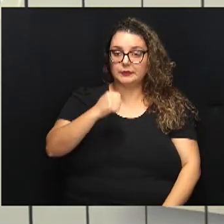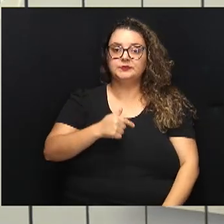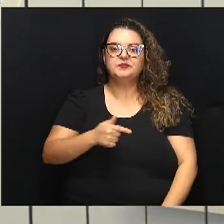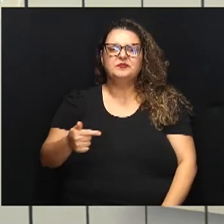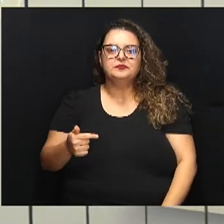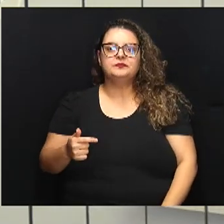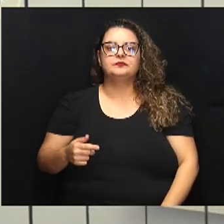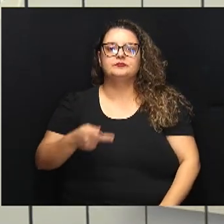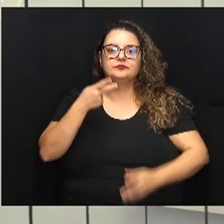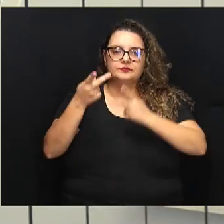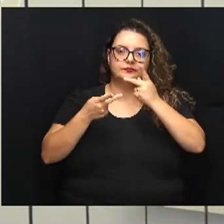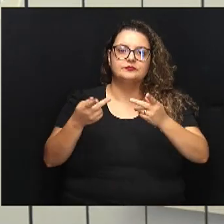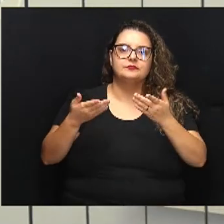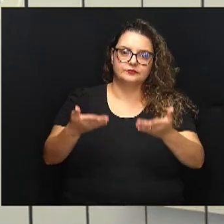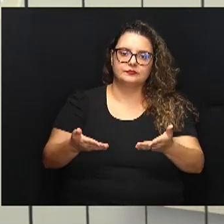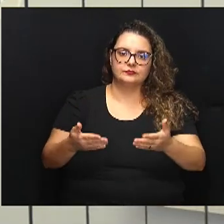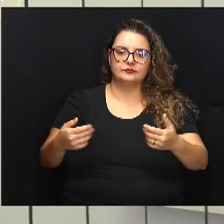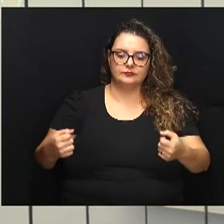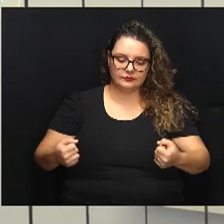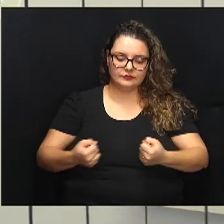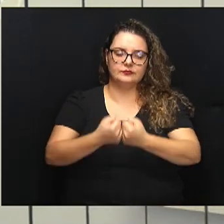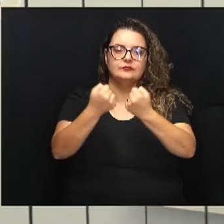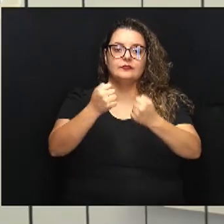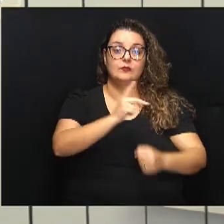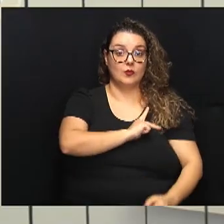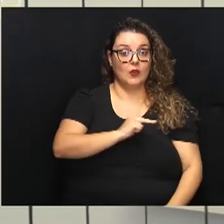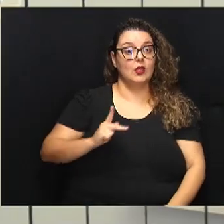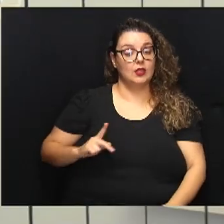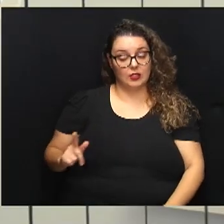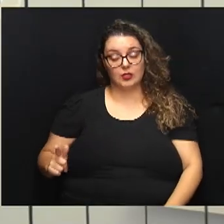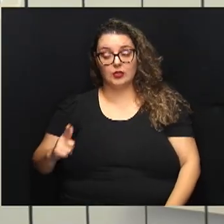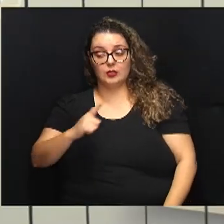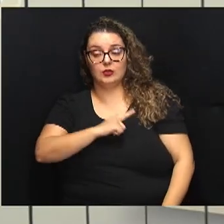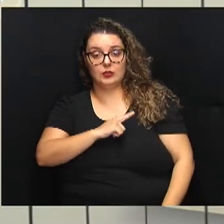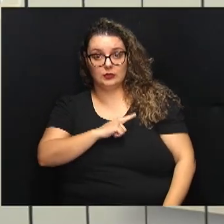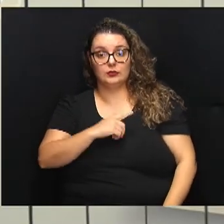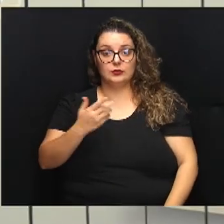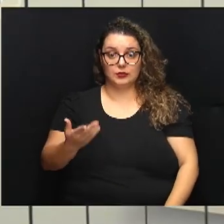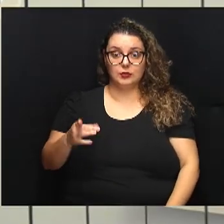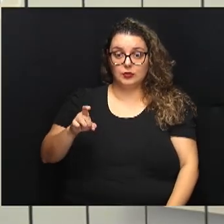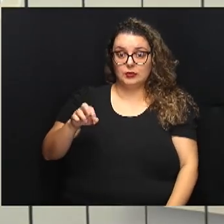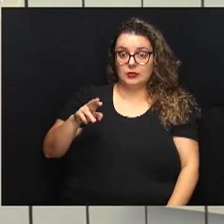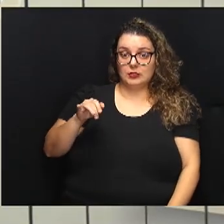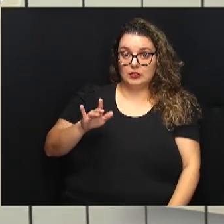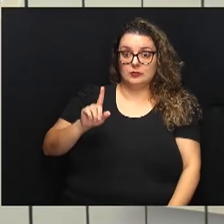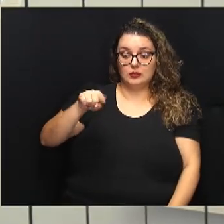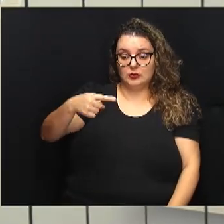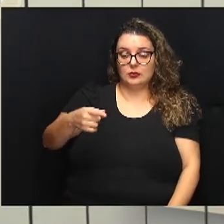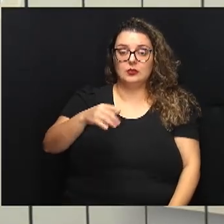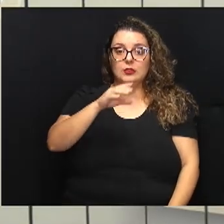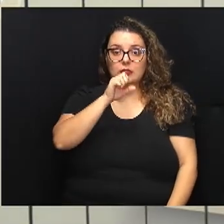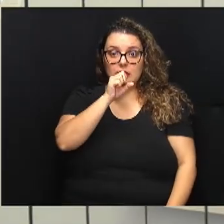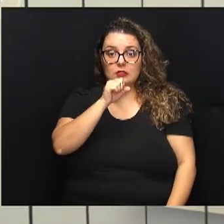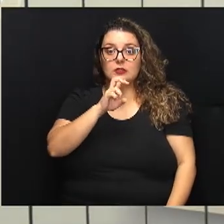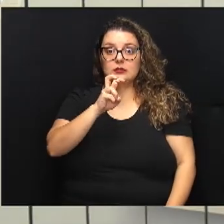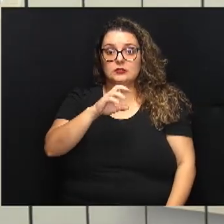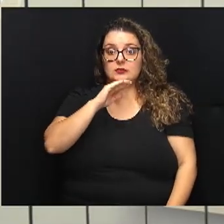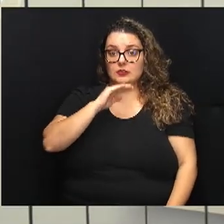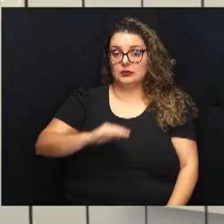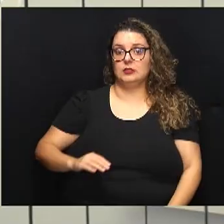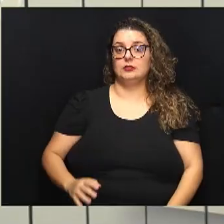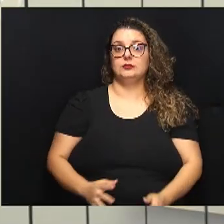vai falar mais sobre este confronto entre Ponte Preta e Guarani, o derby do próximo sábado, 5 horas da